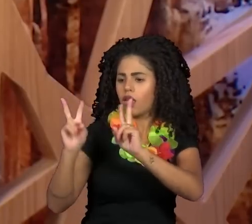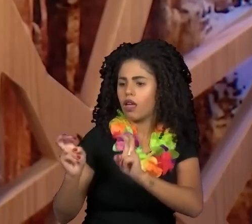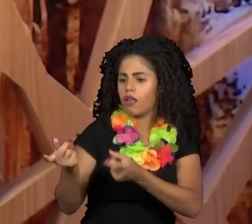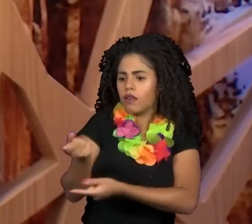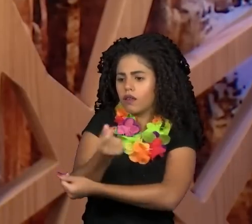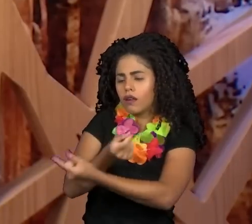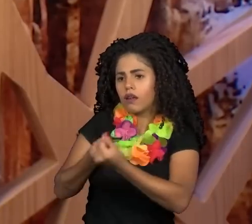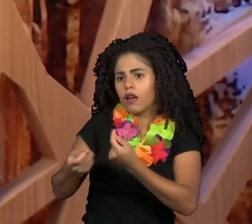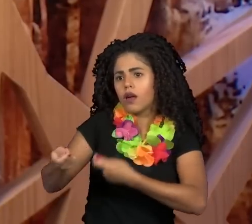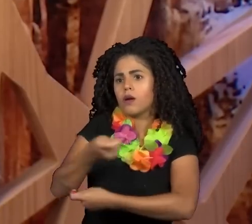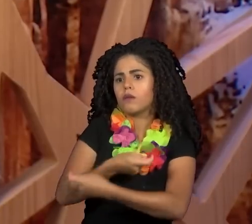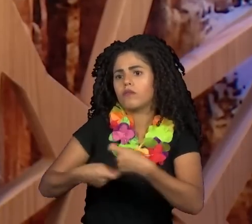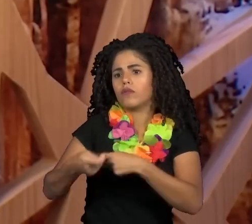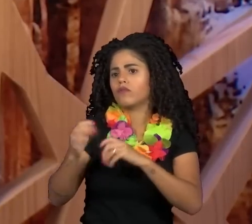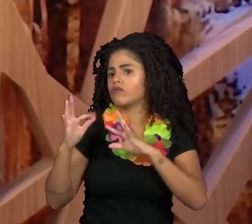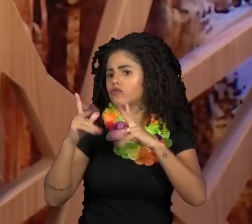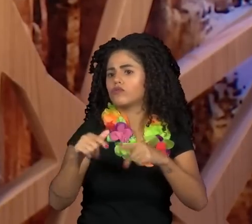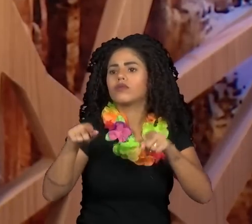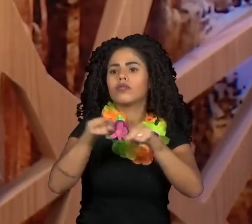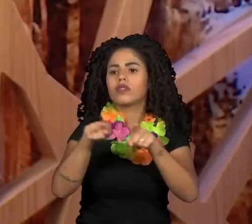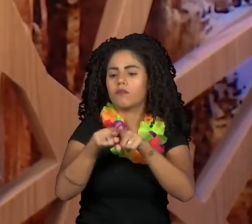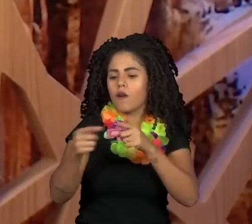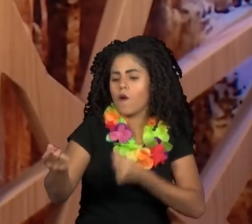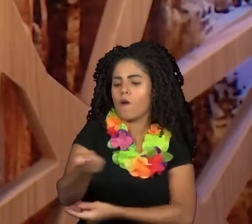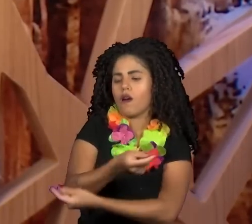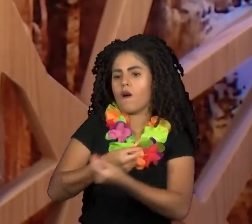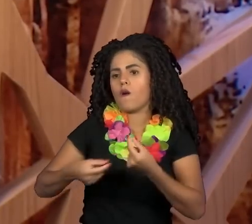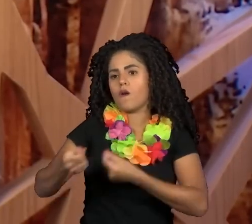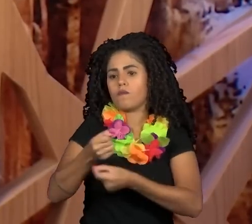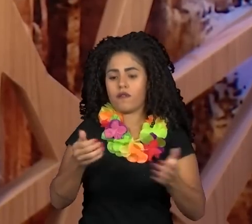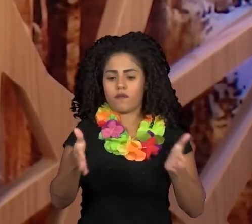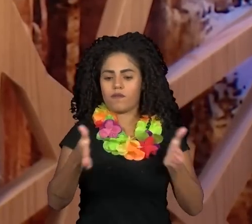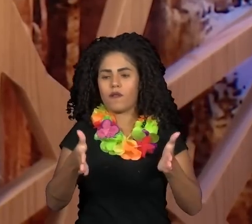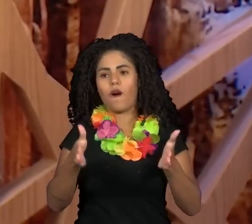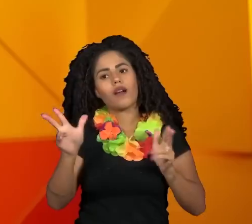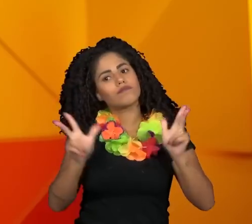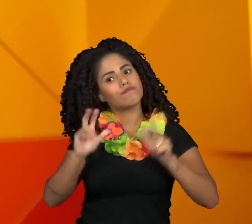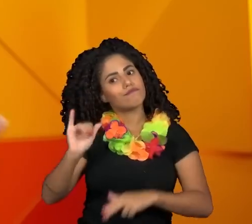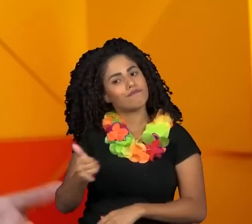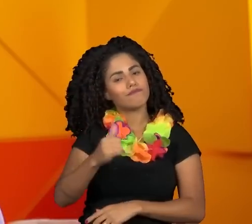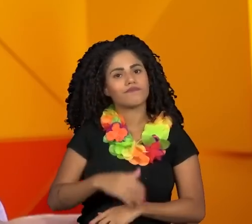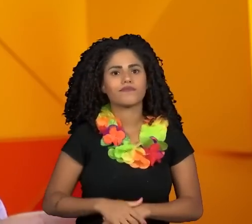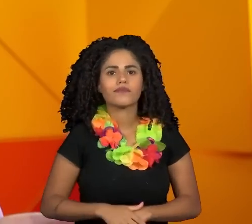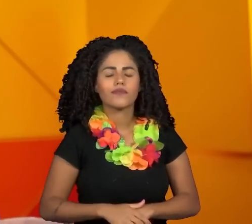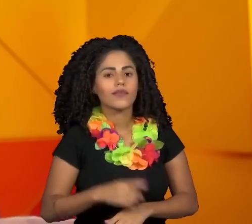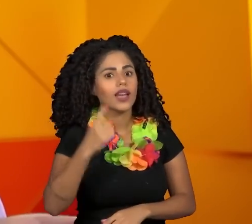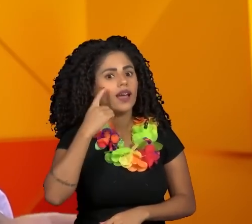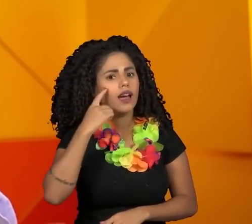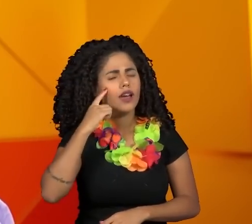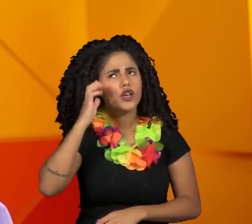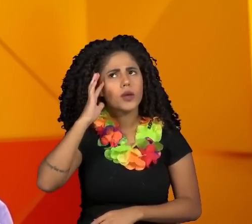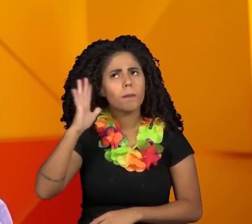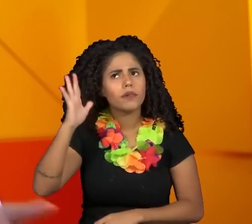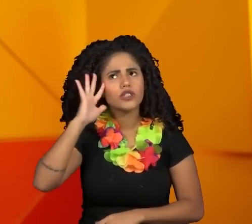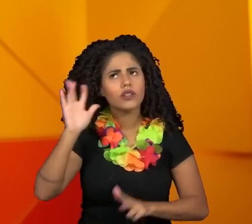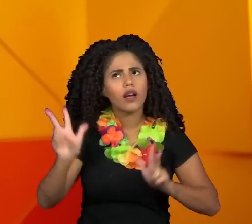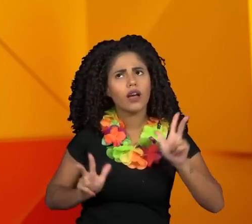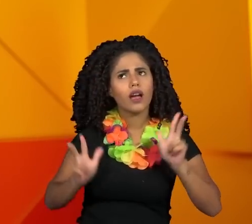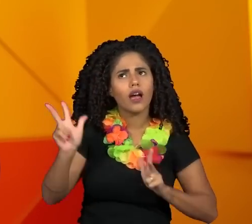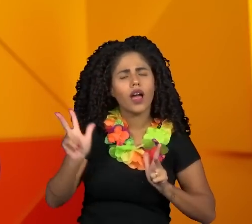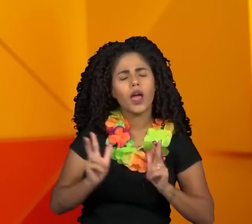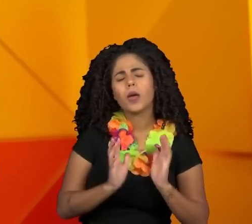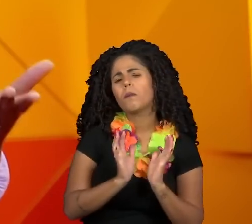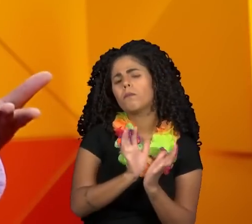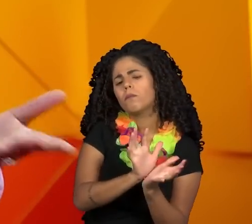produtiva, de uma indústria e de uma economia que aumenta muito nesse período de folia, né? E quando se pensa em carnaval em Pernambuco, o que me vem